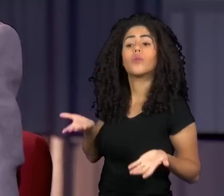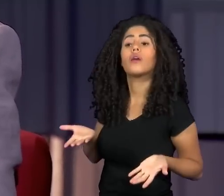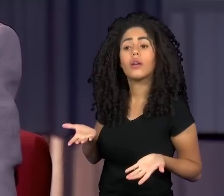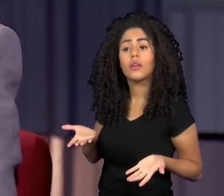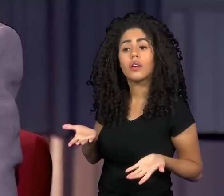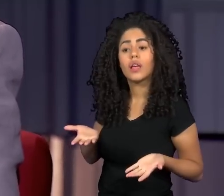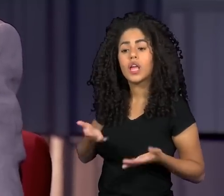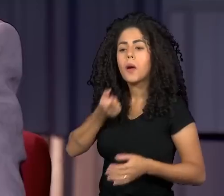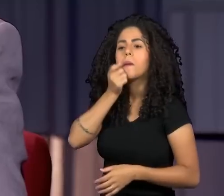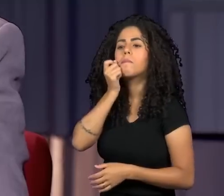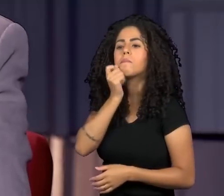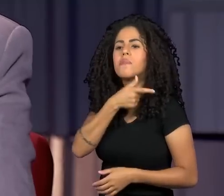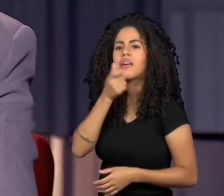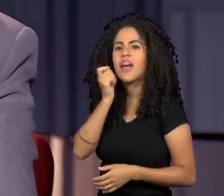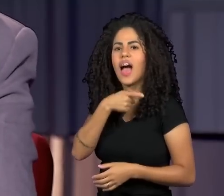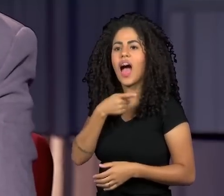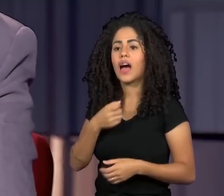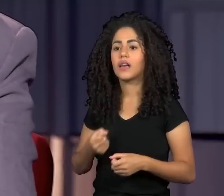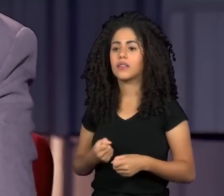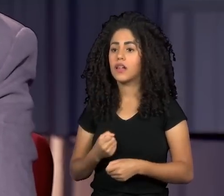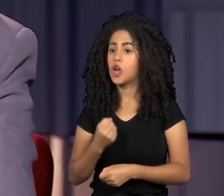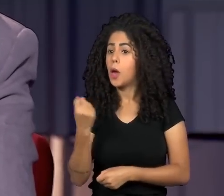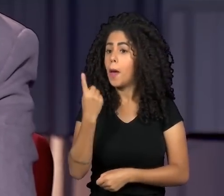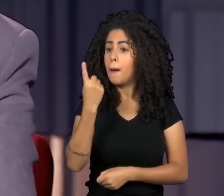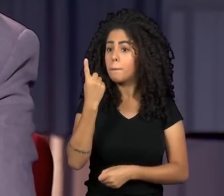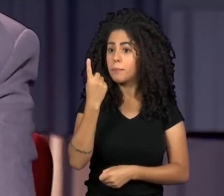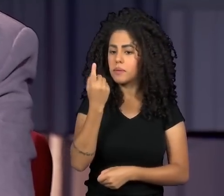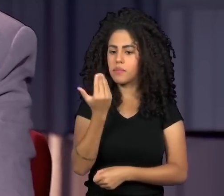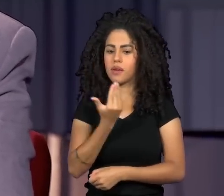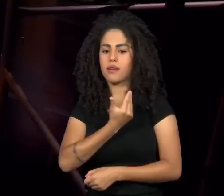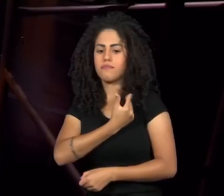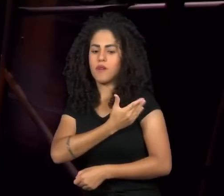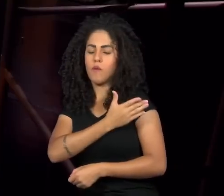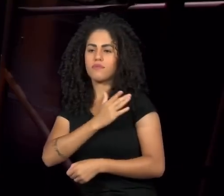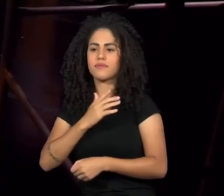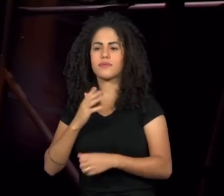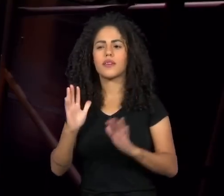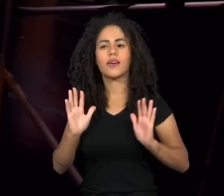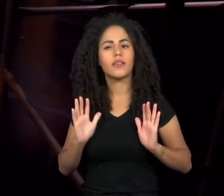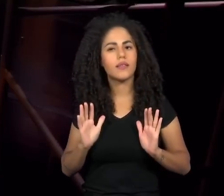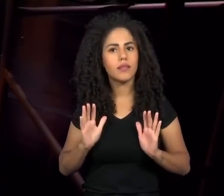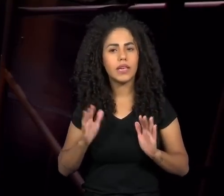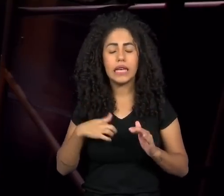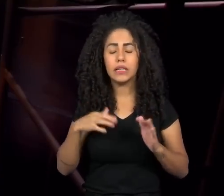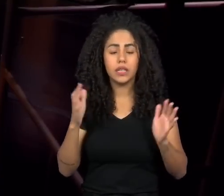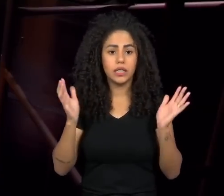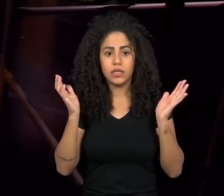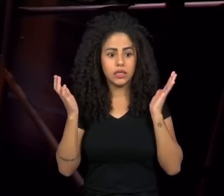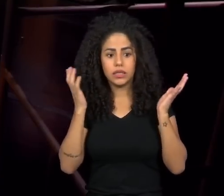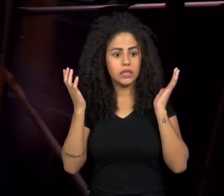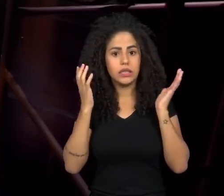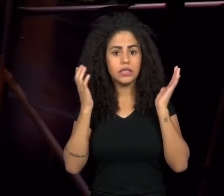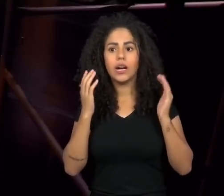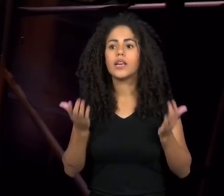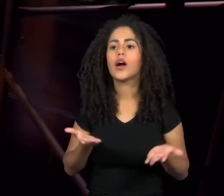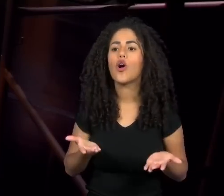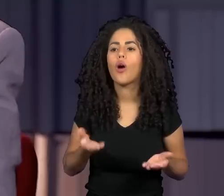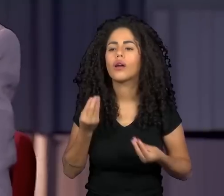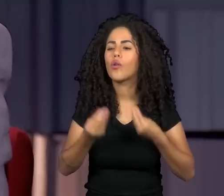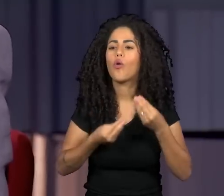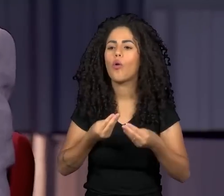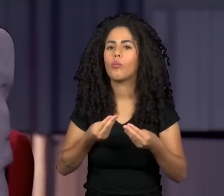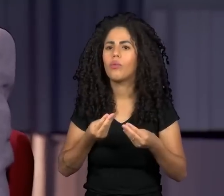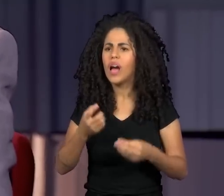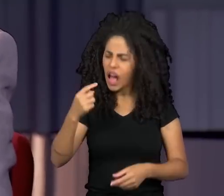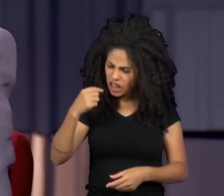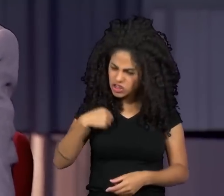faz uma piada, tem a primeira vez o seu privilégio questionado, e aí ele se desespera. A gente lida com isso desde que nasce,